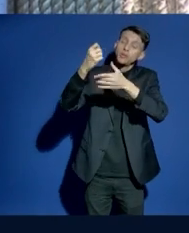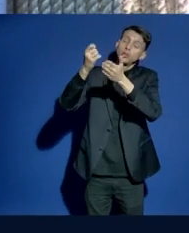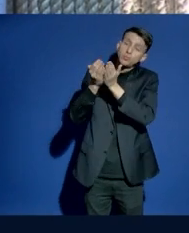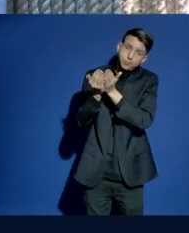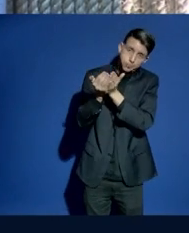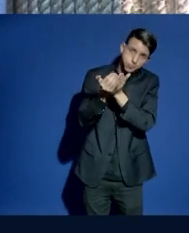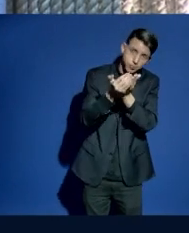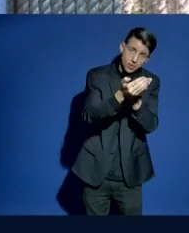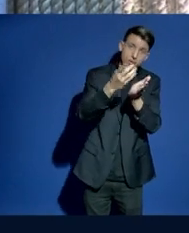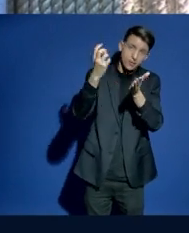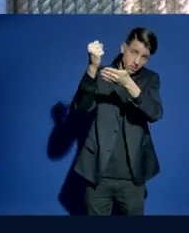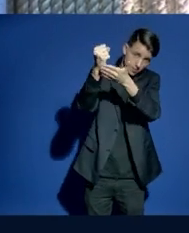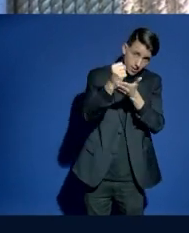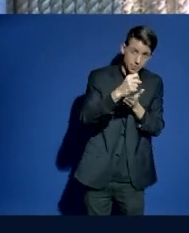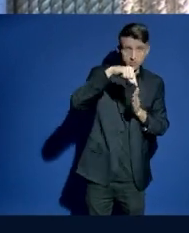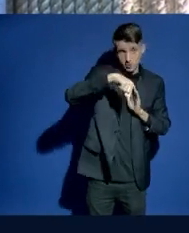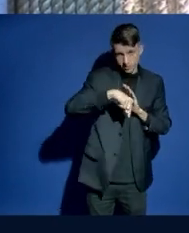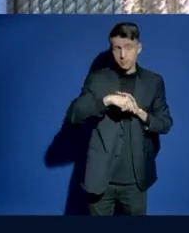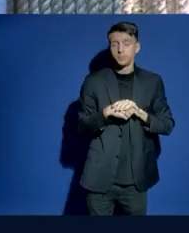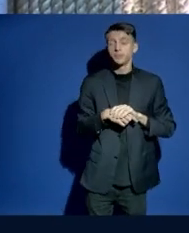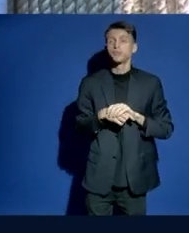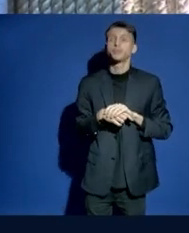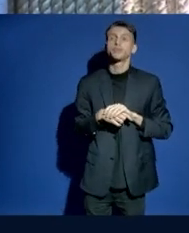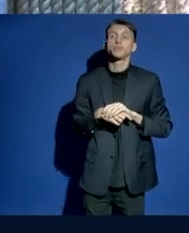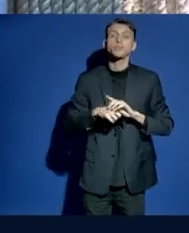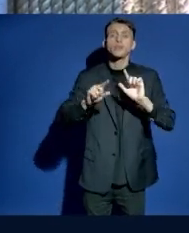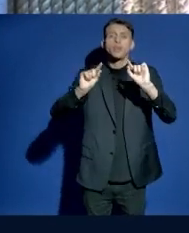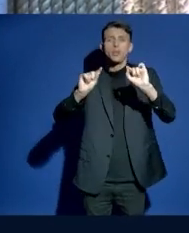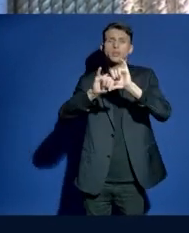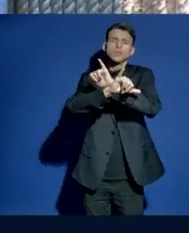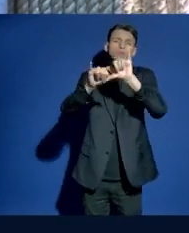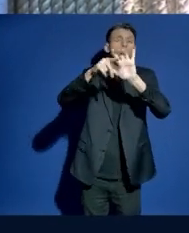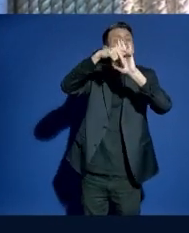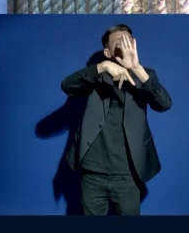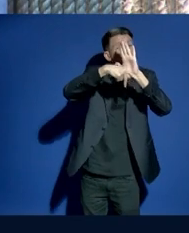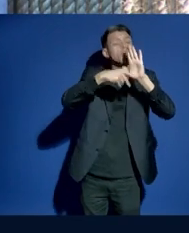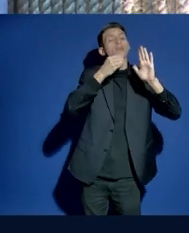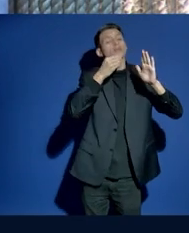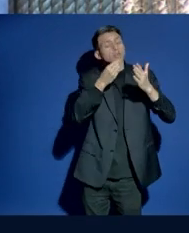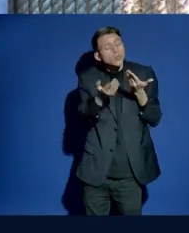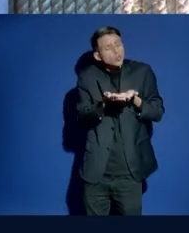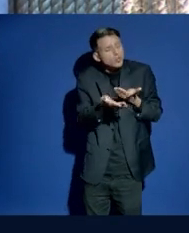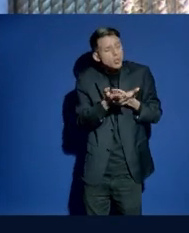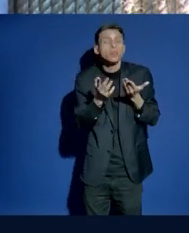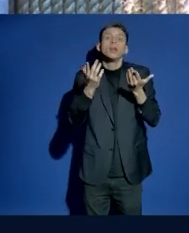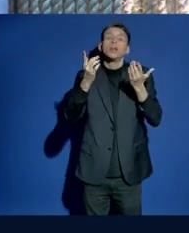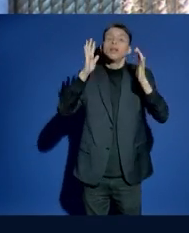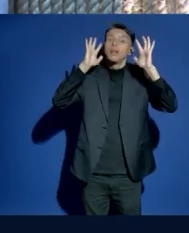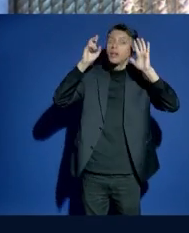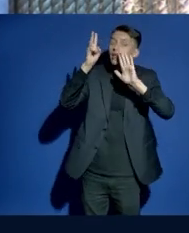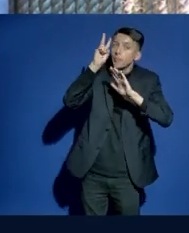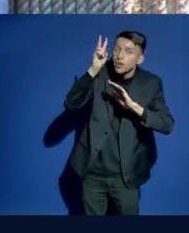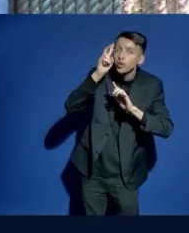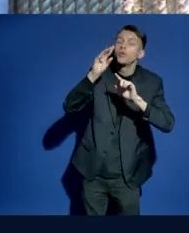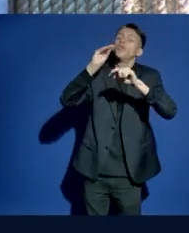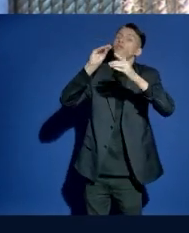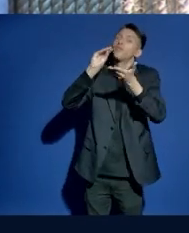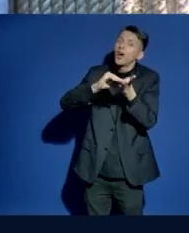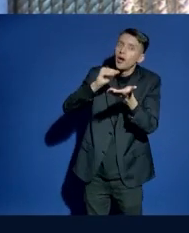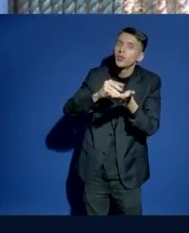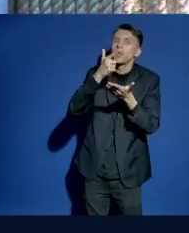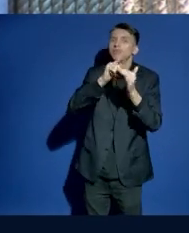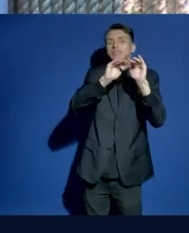teve esse site para ser capturado essa configuração de projeto lembrando da necessidade de linearizar